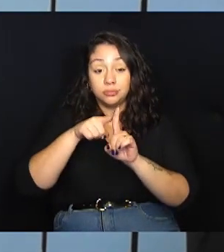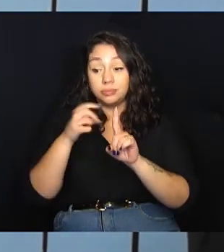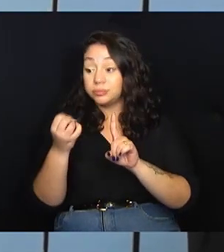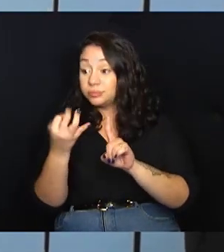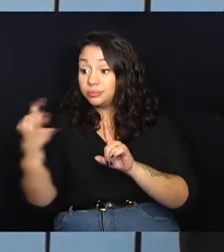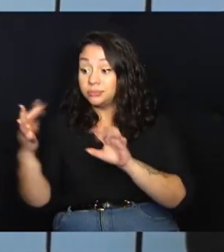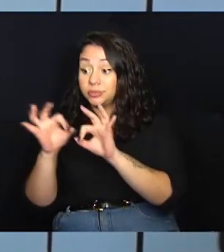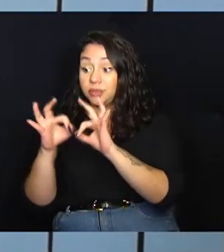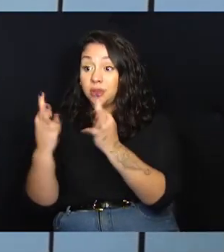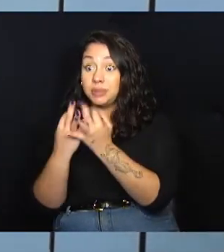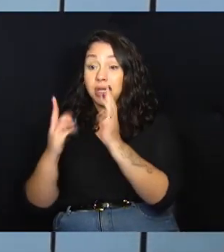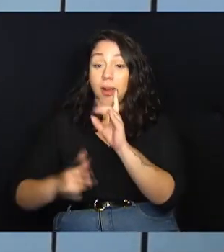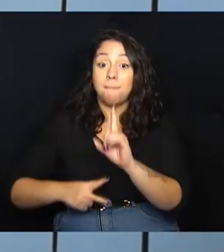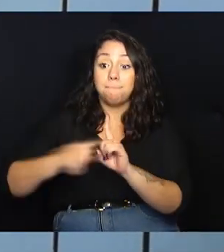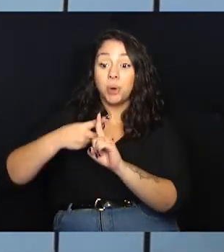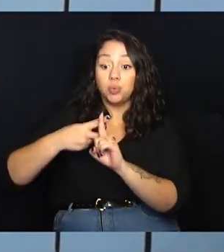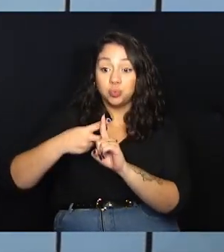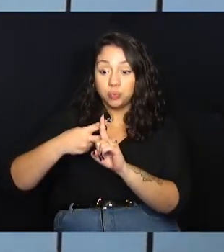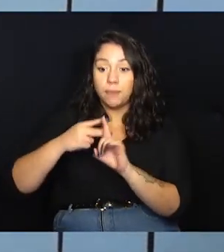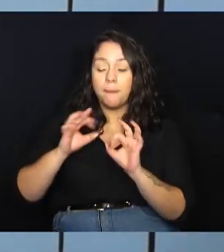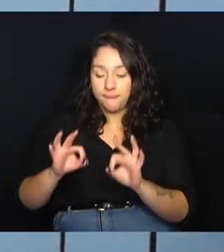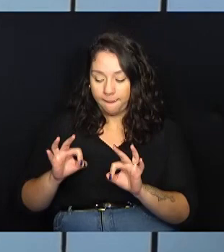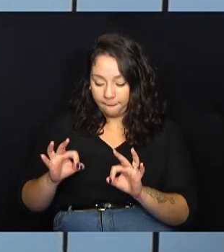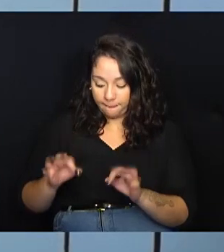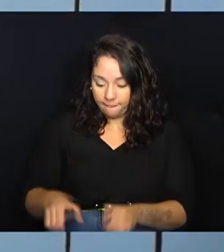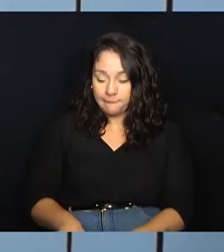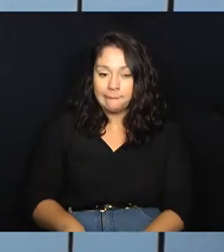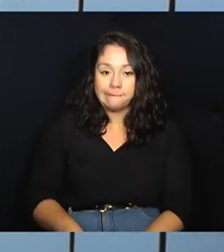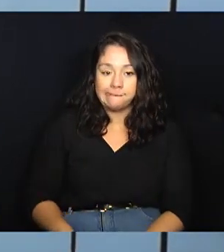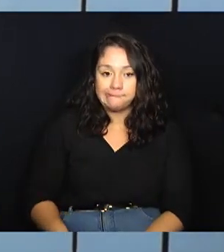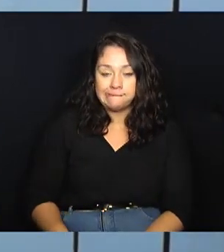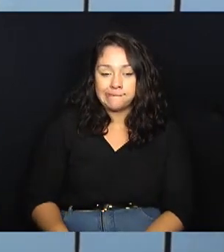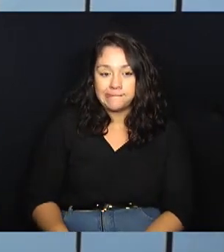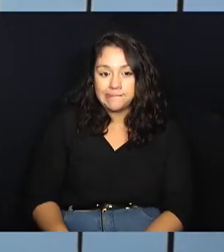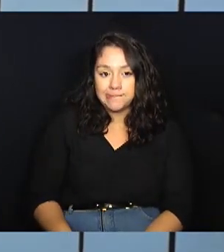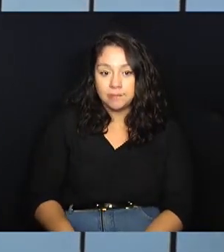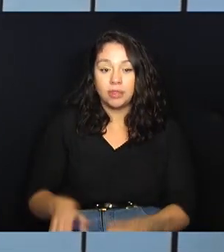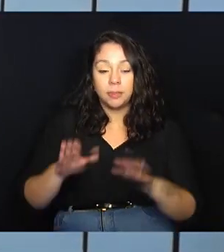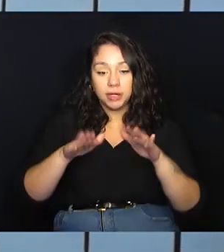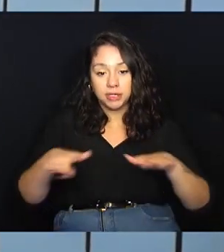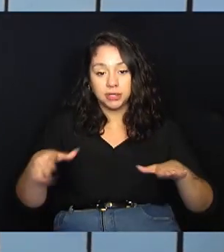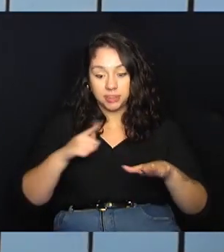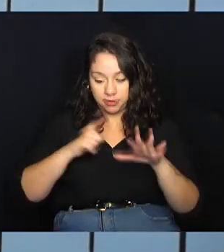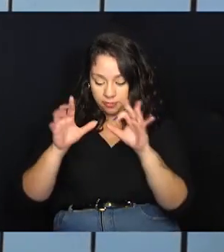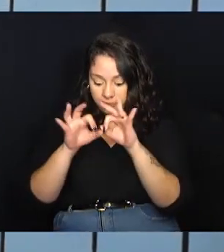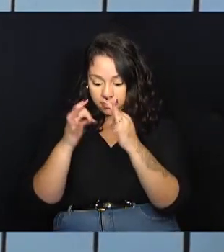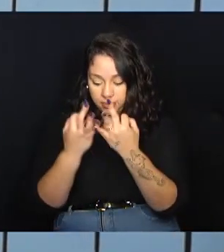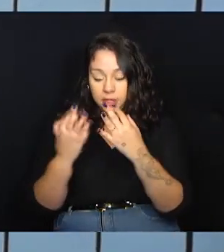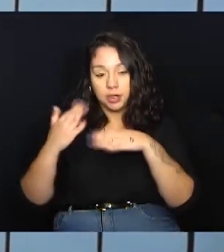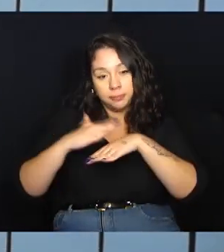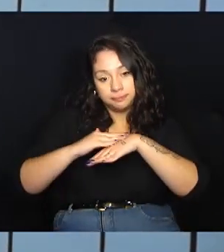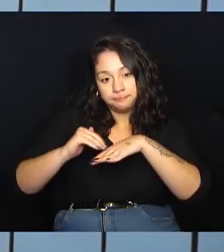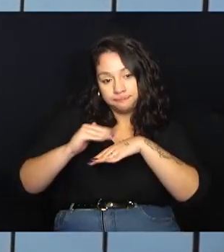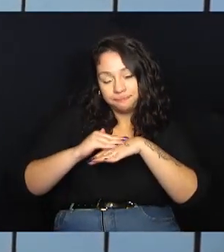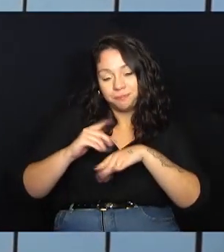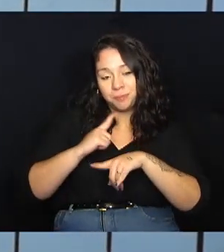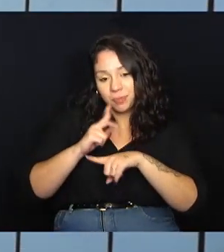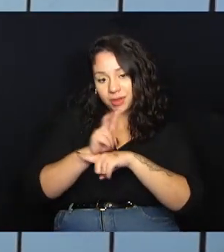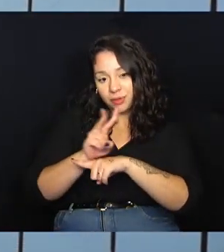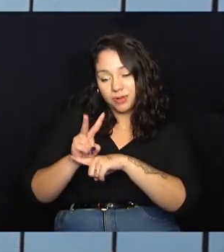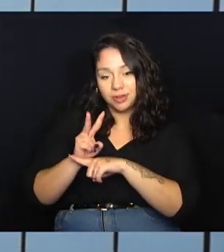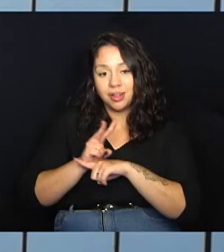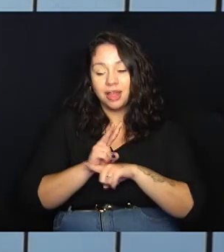famílias aumente muito para que as crianças estejam em famílias amorosas, sendo cuidadas nesse período aí